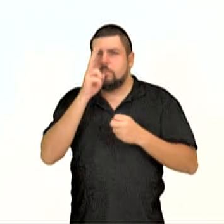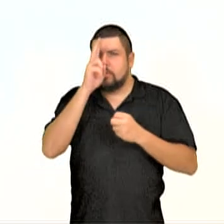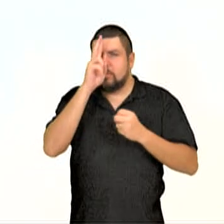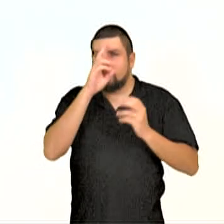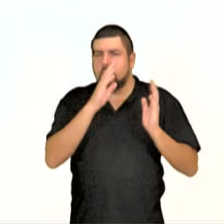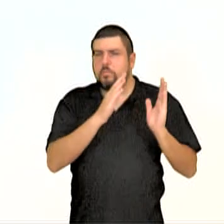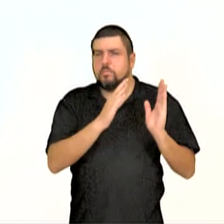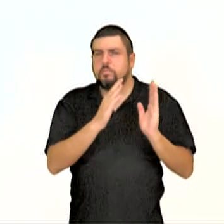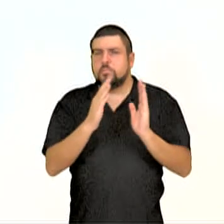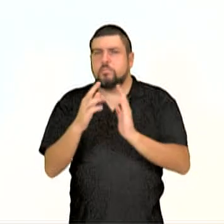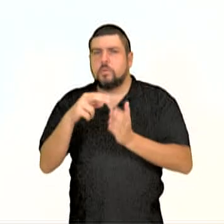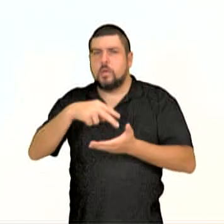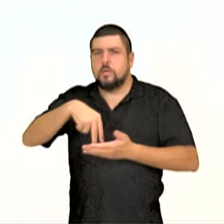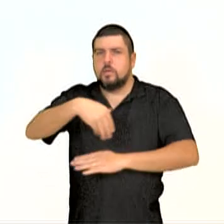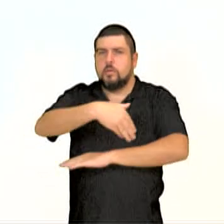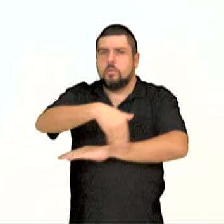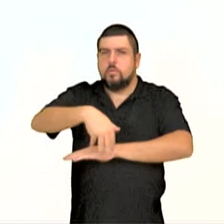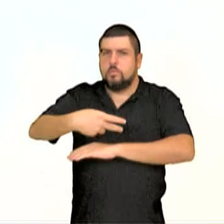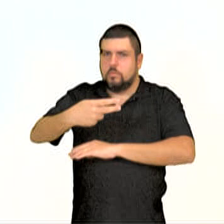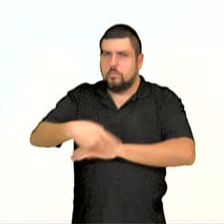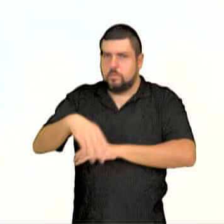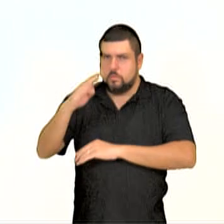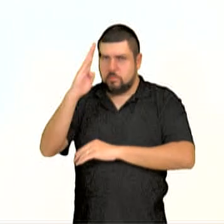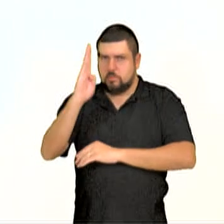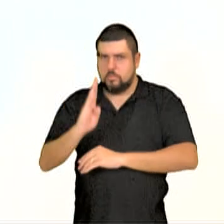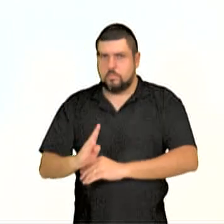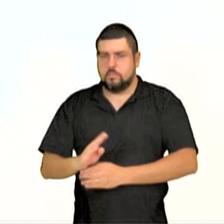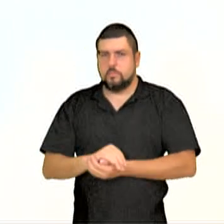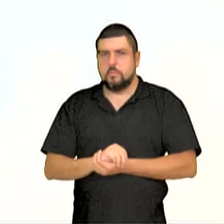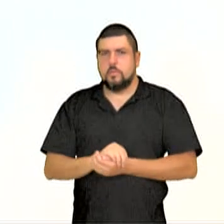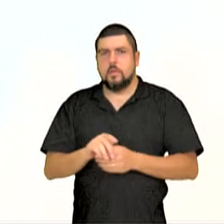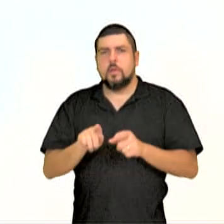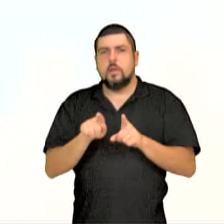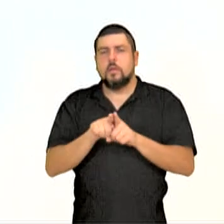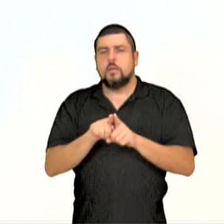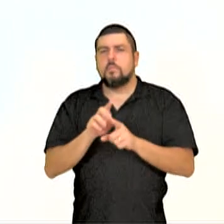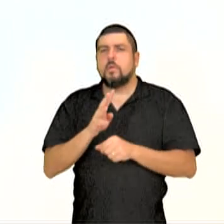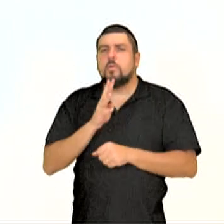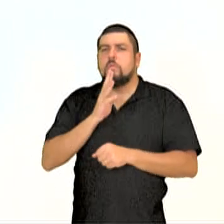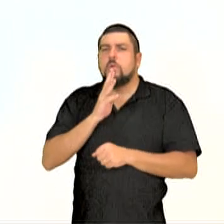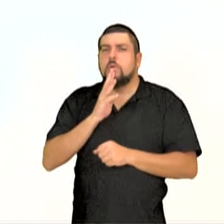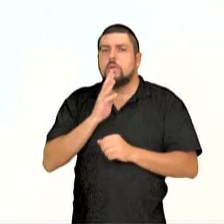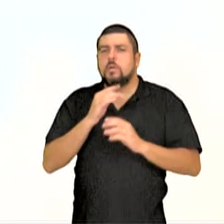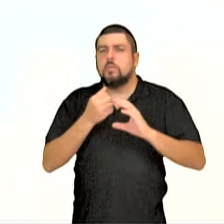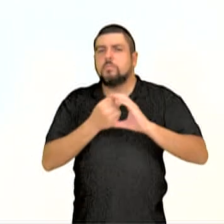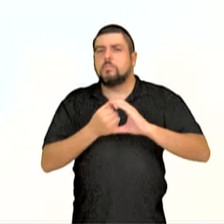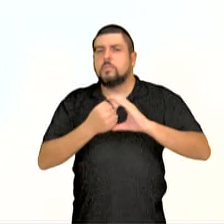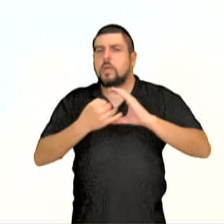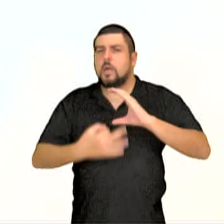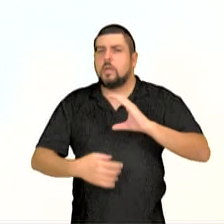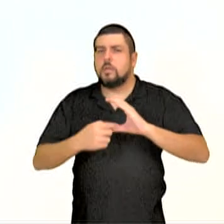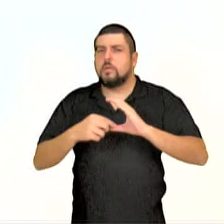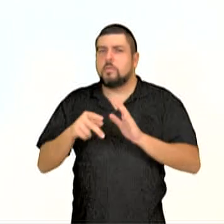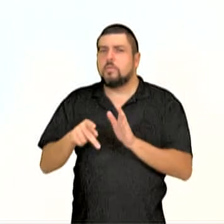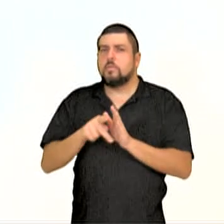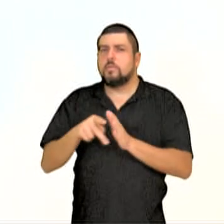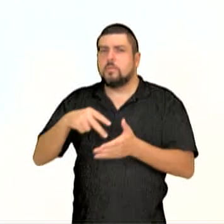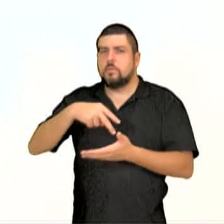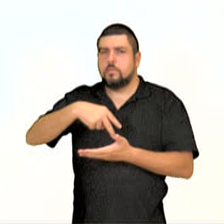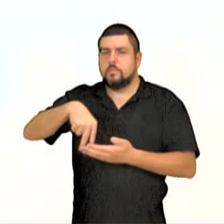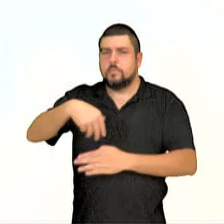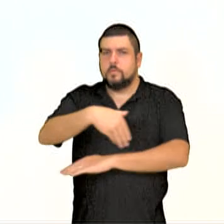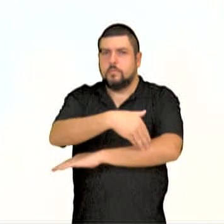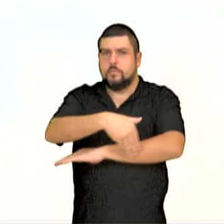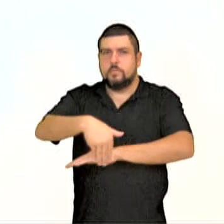no Brasil, conhecer as principais características das danças de rua, então ela tem algumas características próprias, a gente vai conhecer algumas